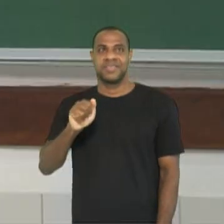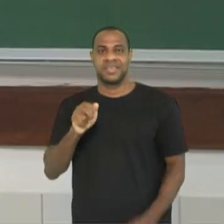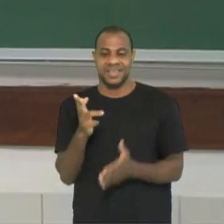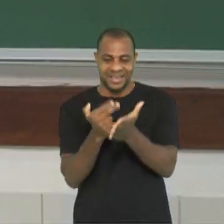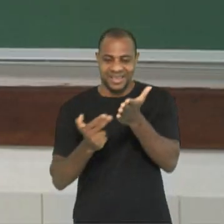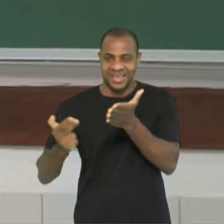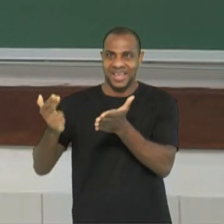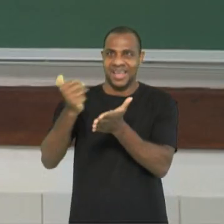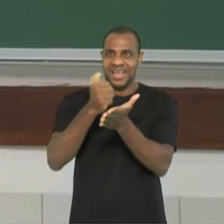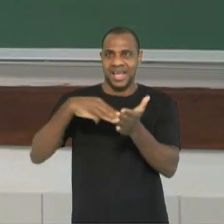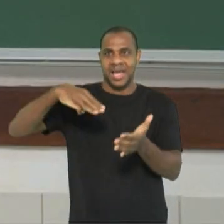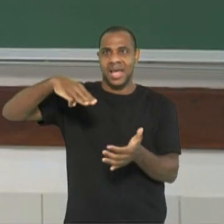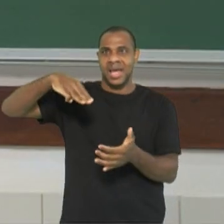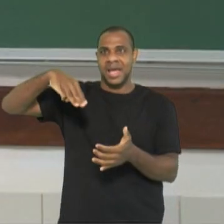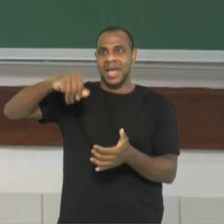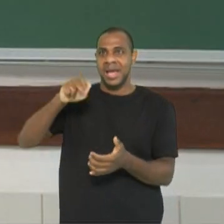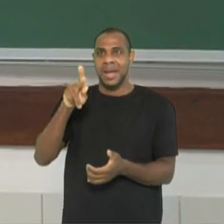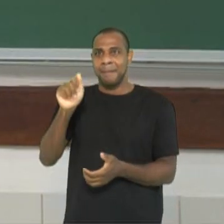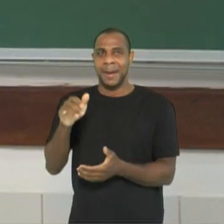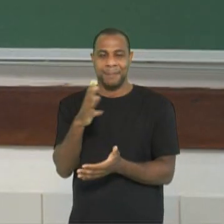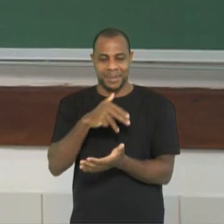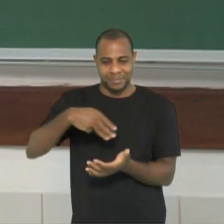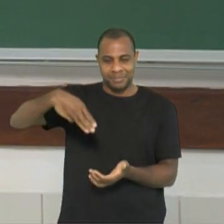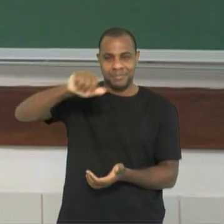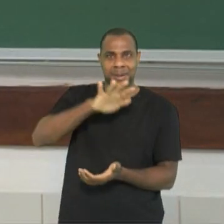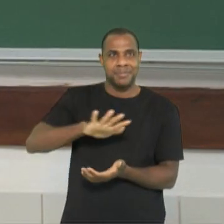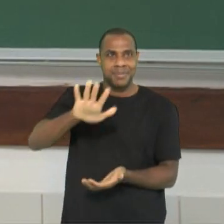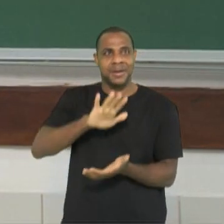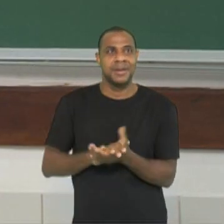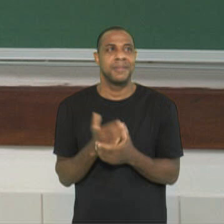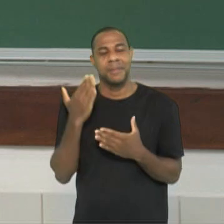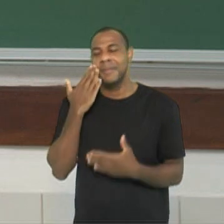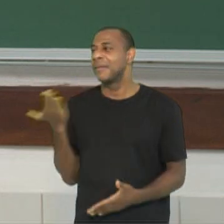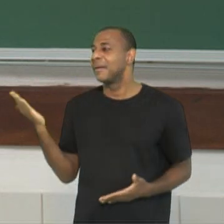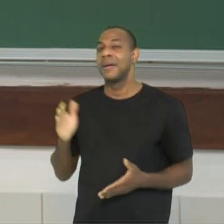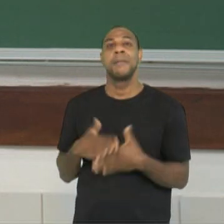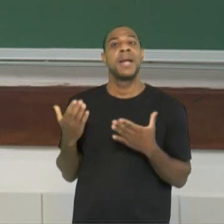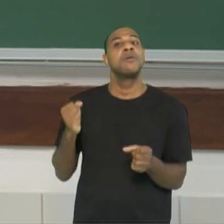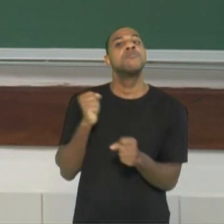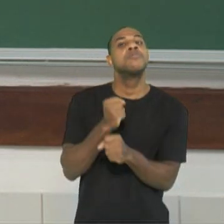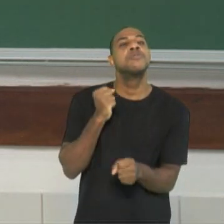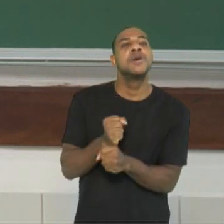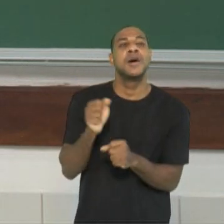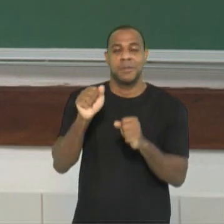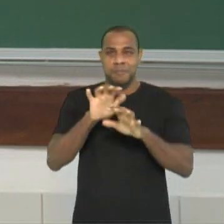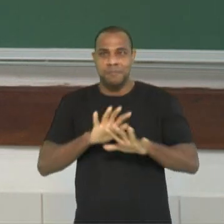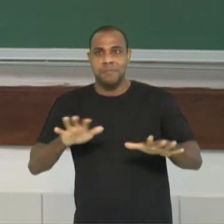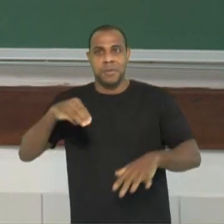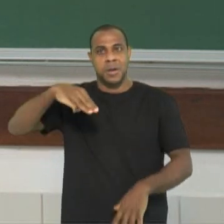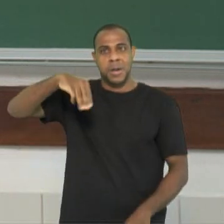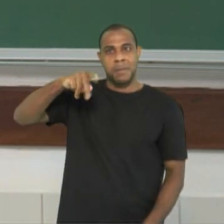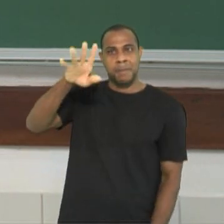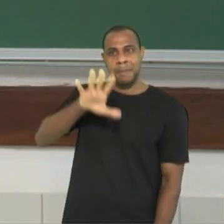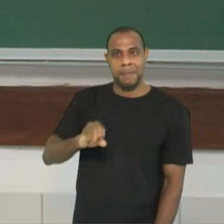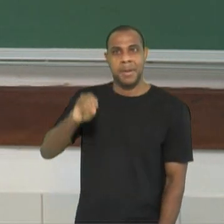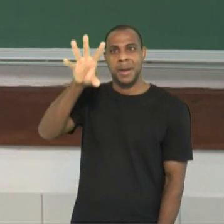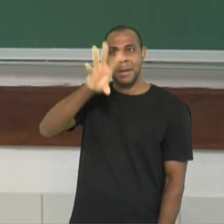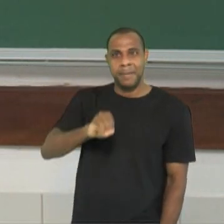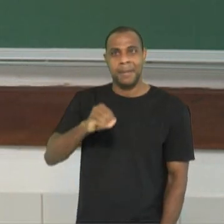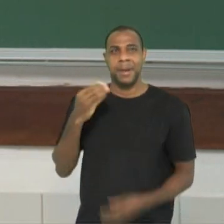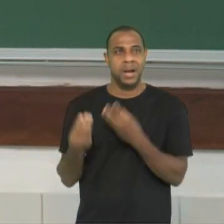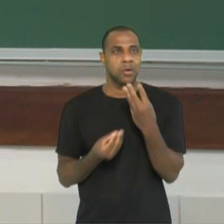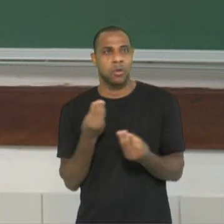nós falamos em representação da superfície terrestre, para a construção dos mapas, nós temos uma série de